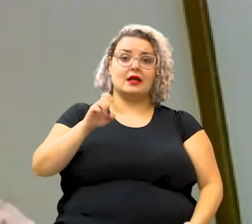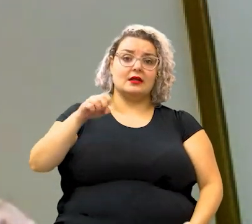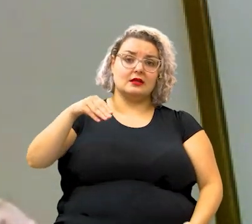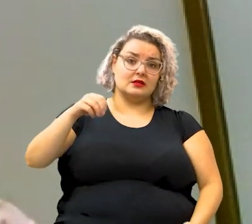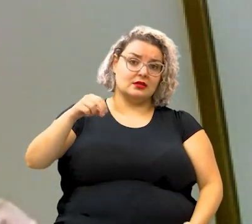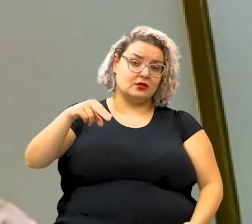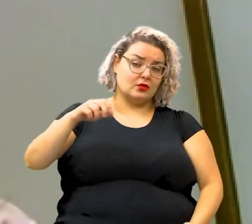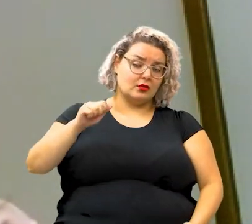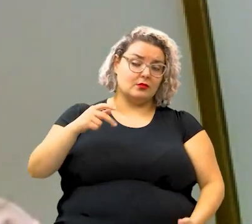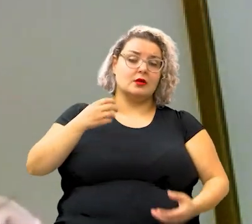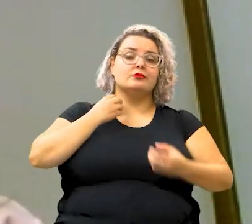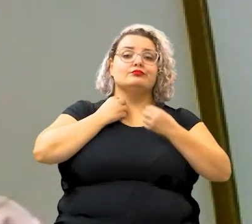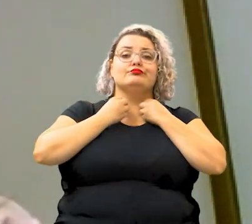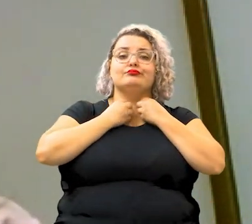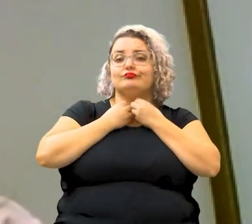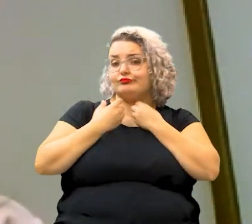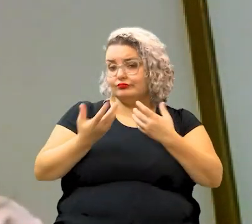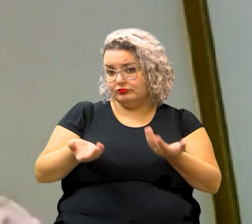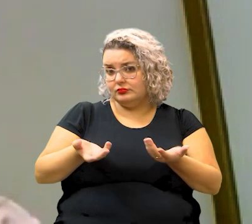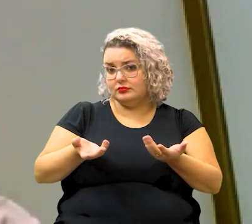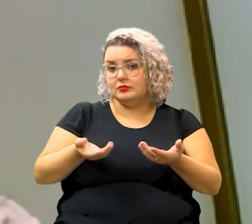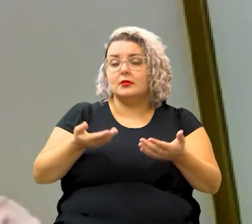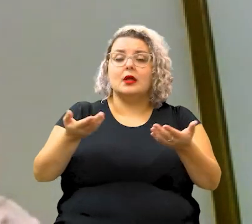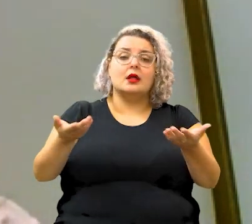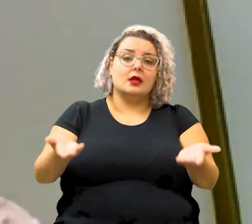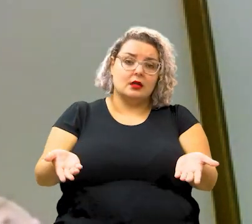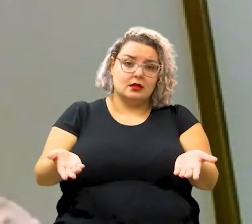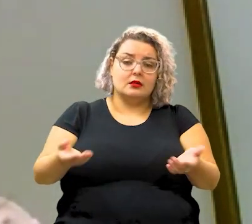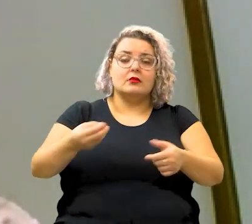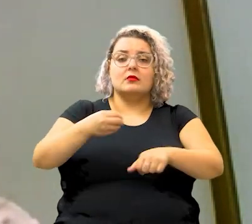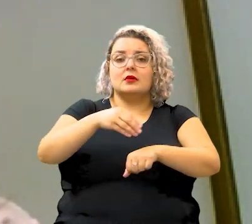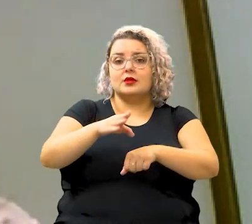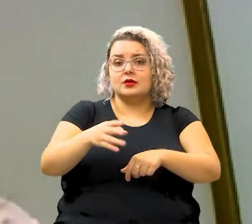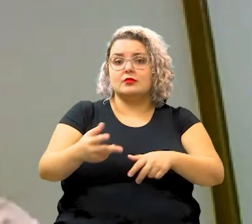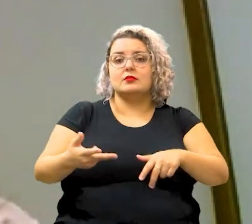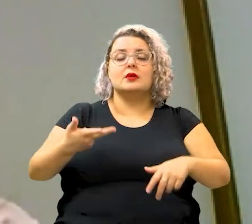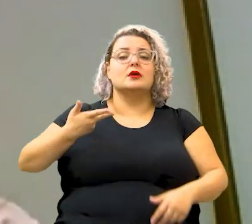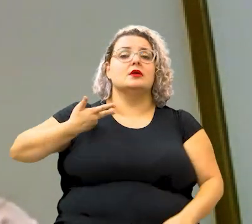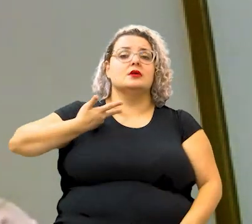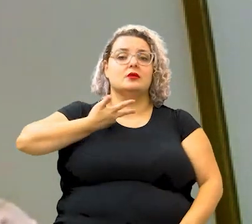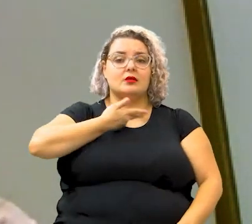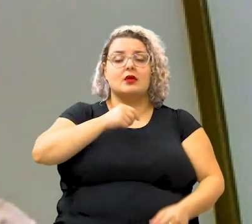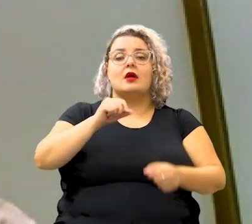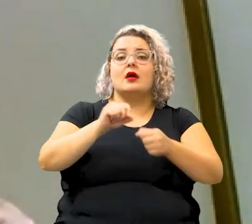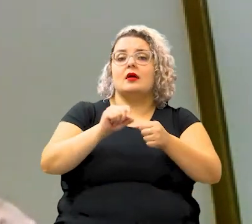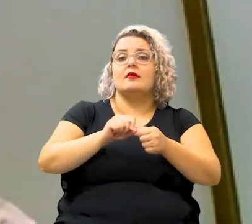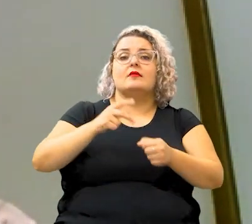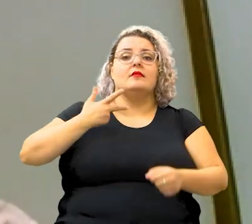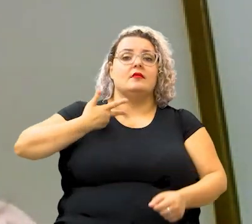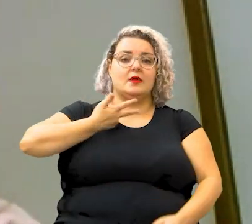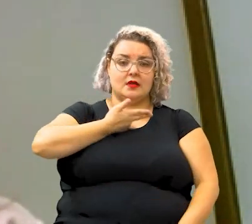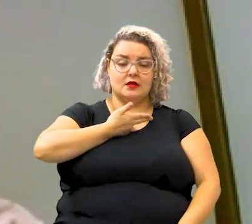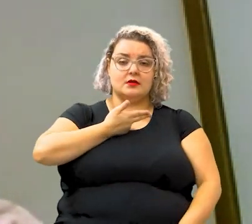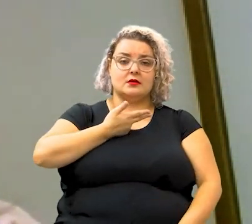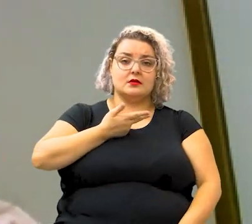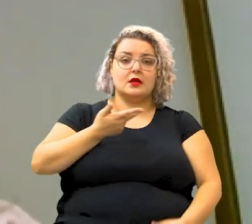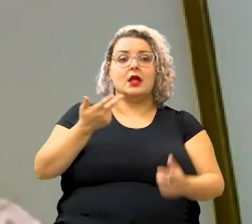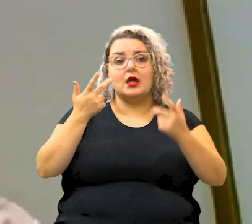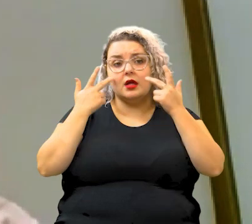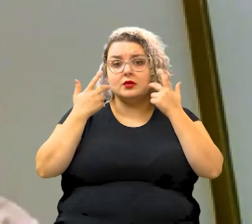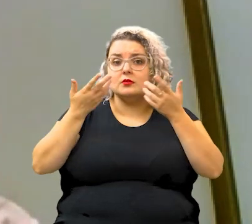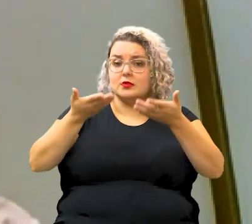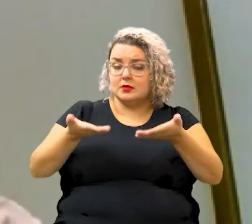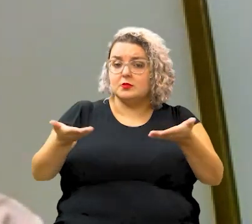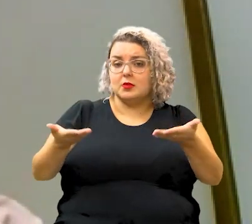de paratireoide. Então, ela foi indicada para cirurgia, ela realizou a cirurgia, e muito